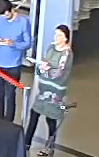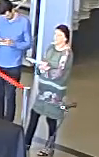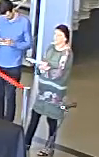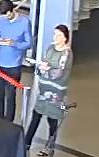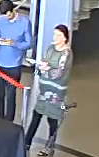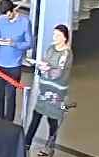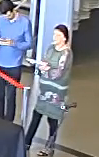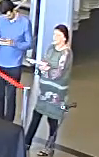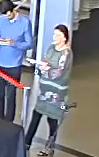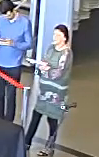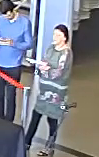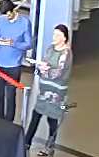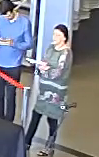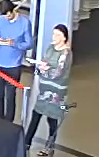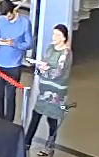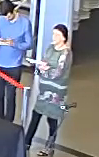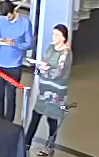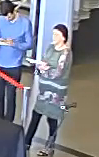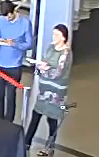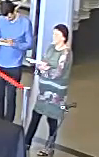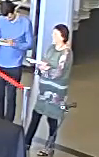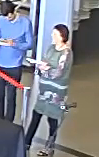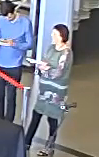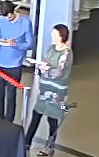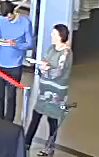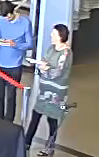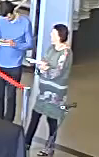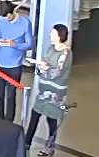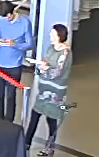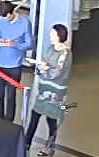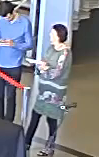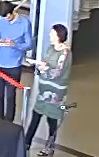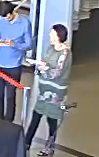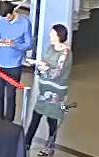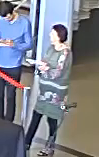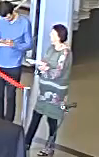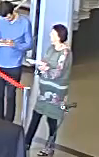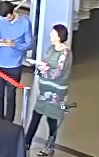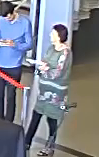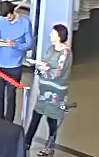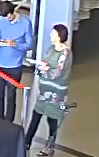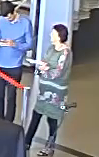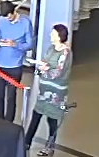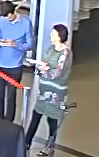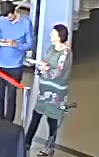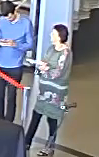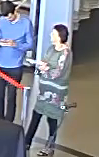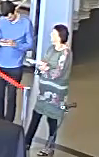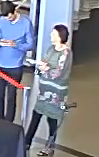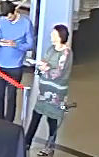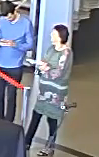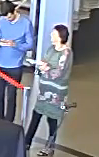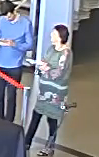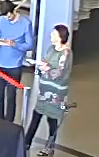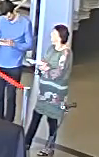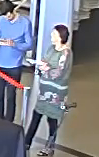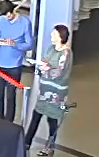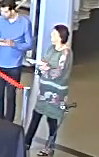nós temos uma digamos uma mobilidade entre aspas nos ônibus urbanos